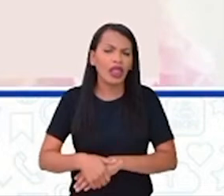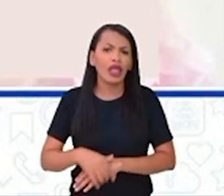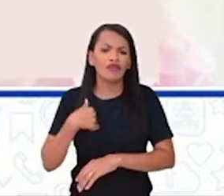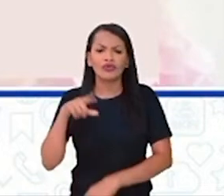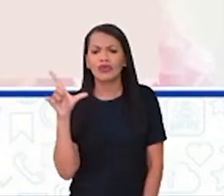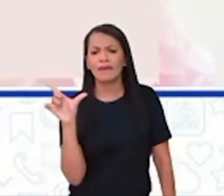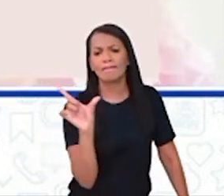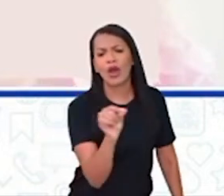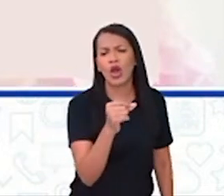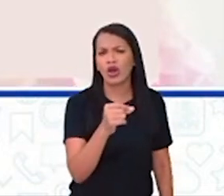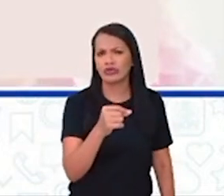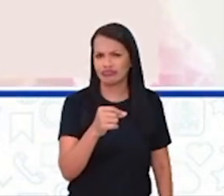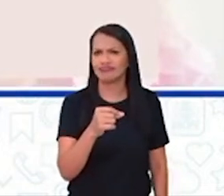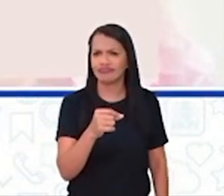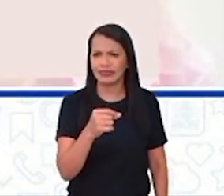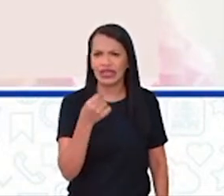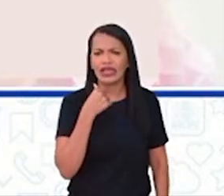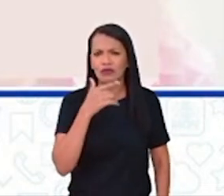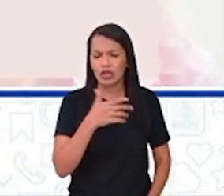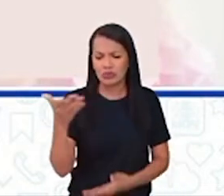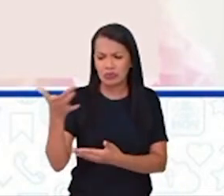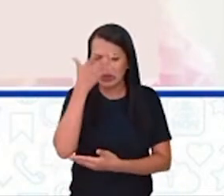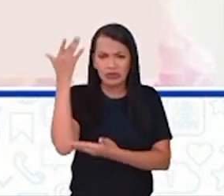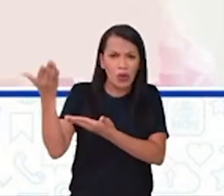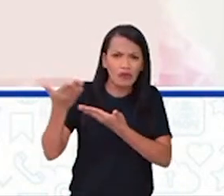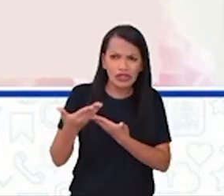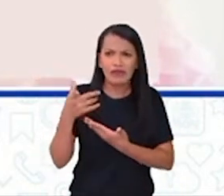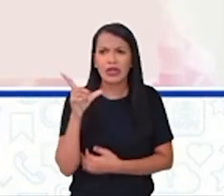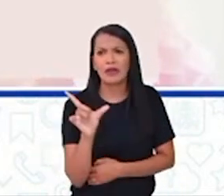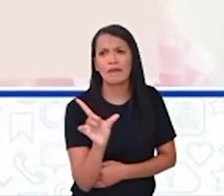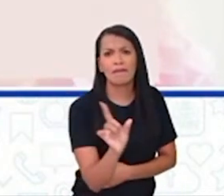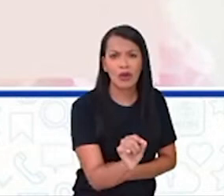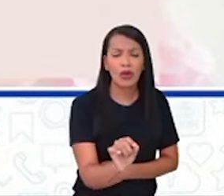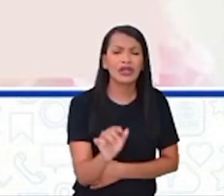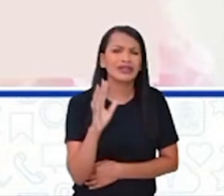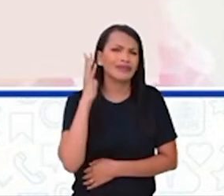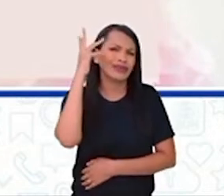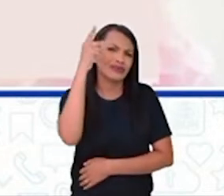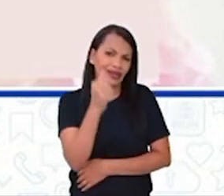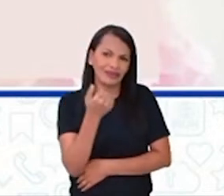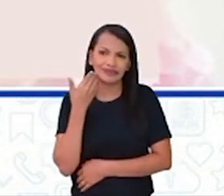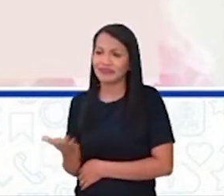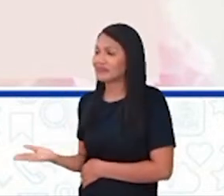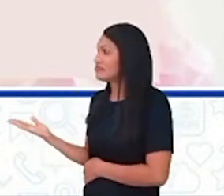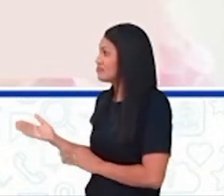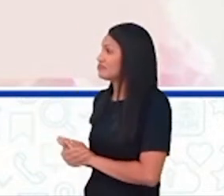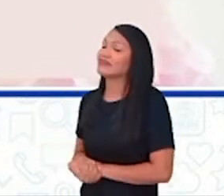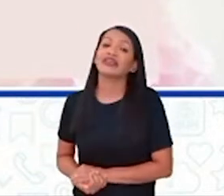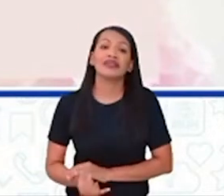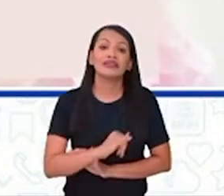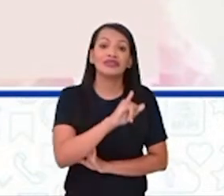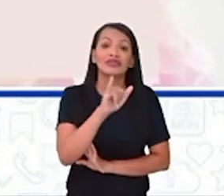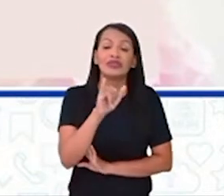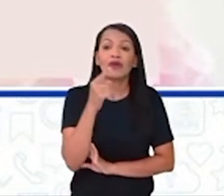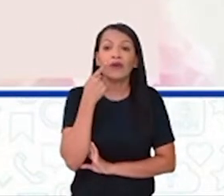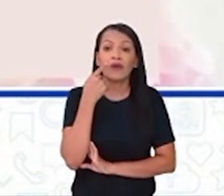partiram. Na letra D, os jovens seguiram as ordens ao pé da letra, ou seja, literalmente tal como foi dada. Então, veja